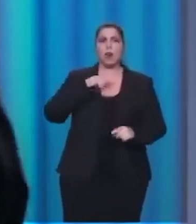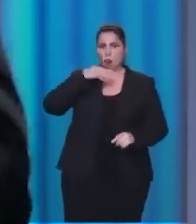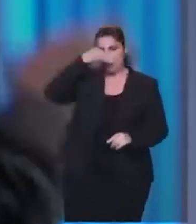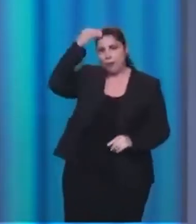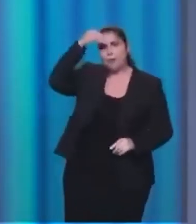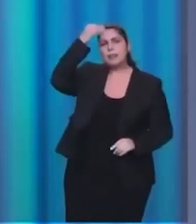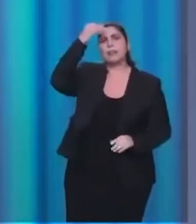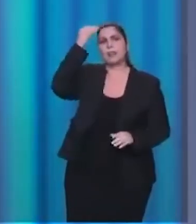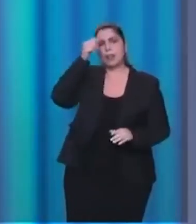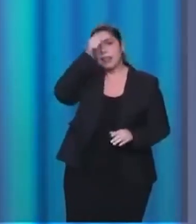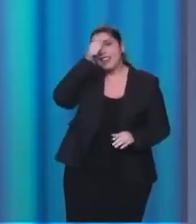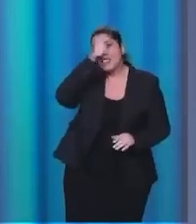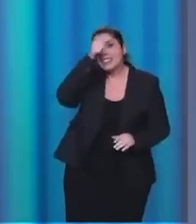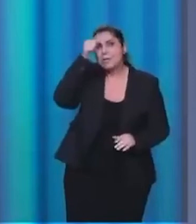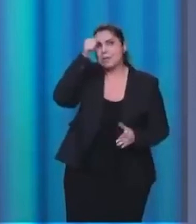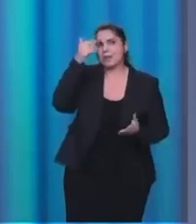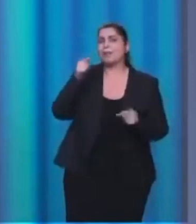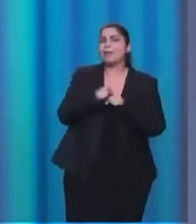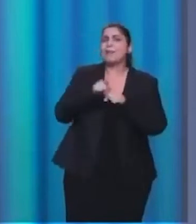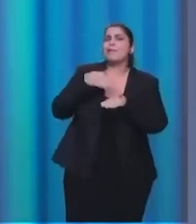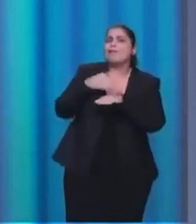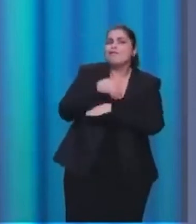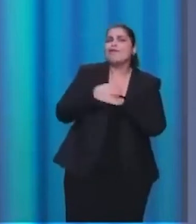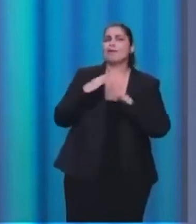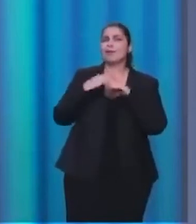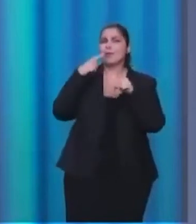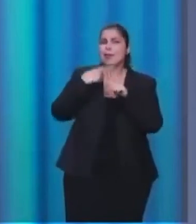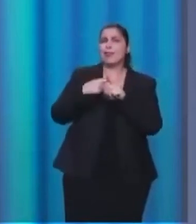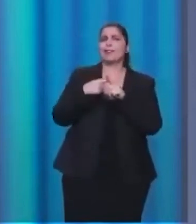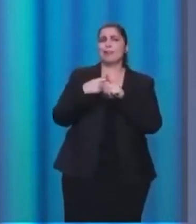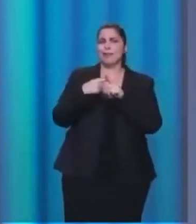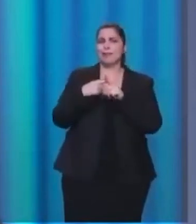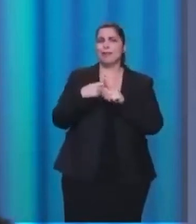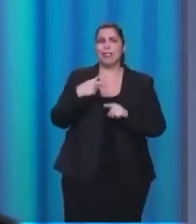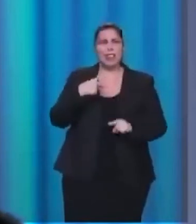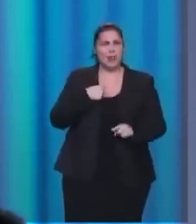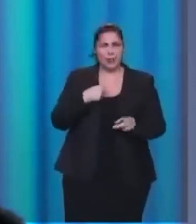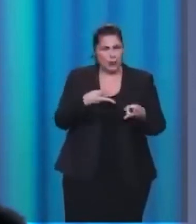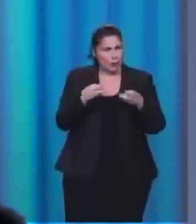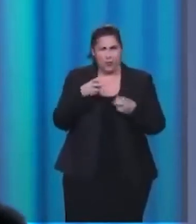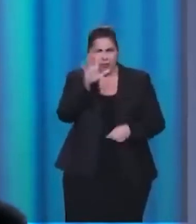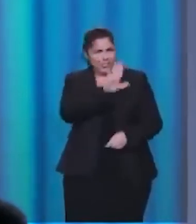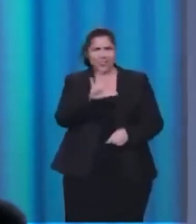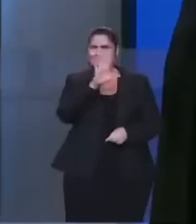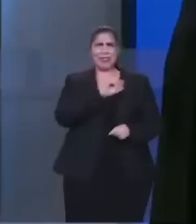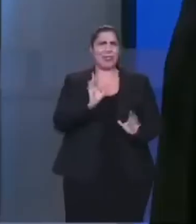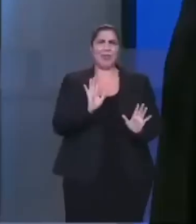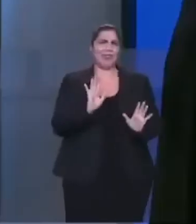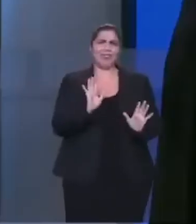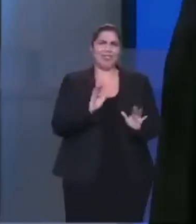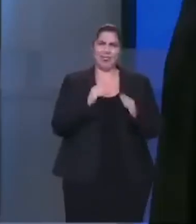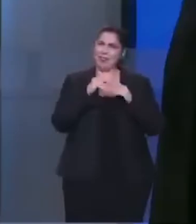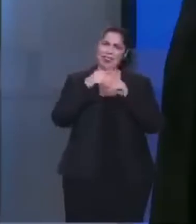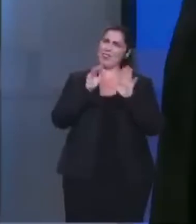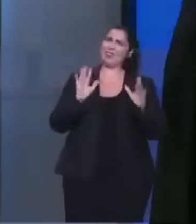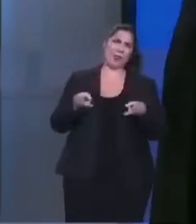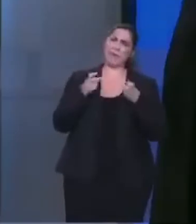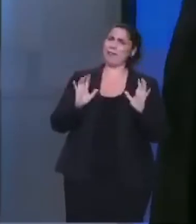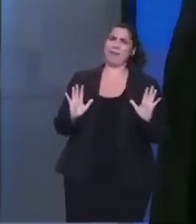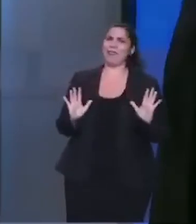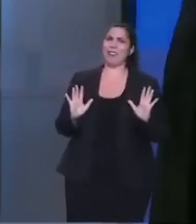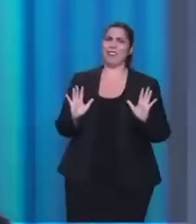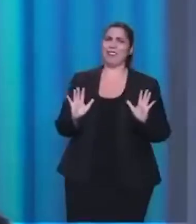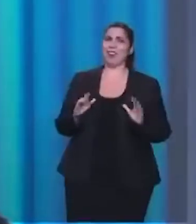crismado. E frequentador de igreja. Mas eu não estou vendo na sua cara um representante da igreja. Porque você não conhece a igreja. Eu estou